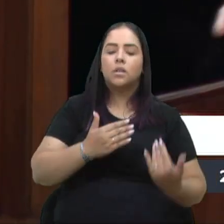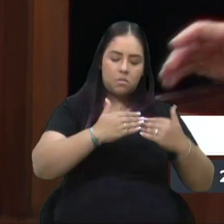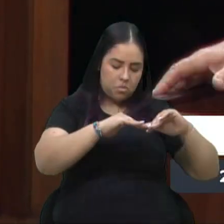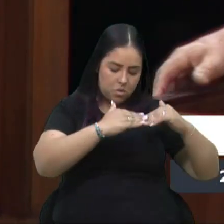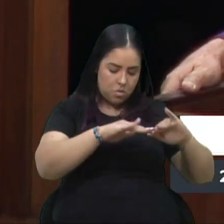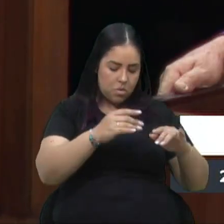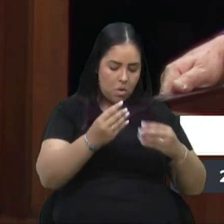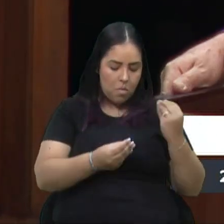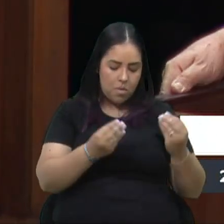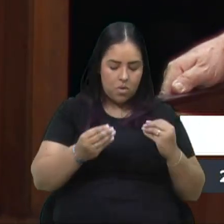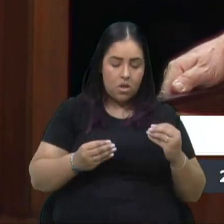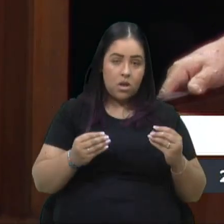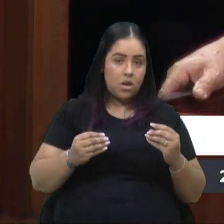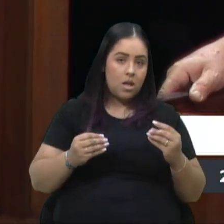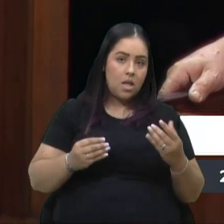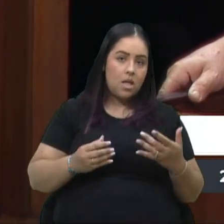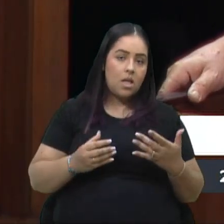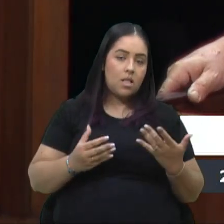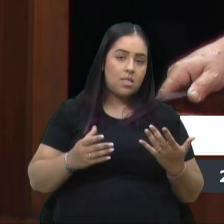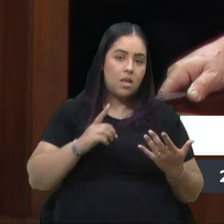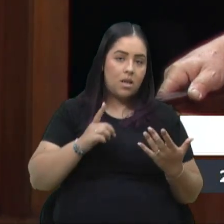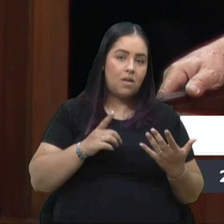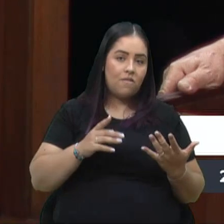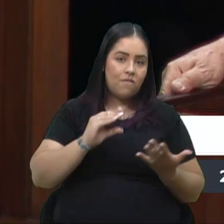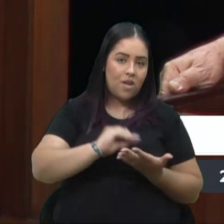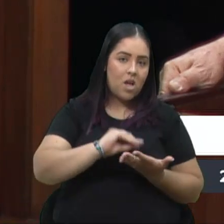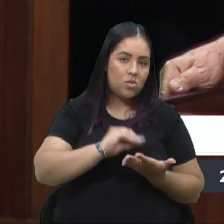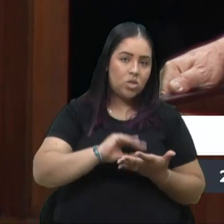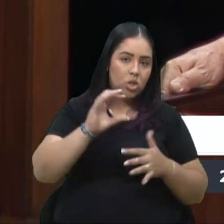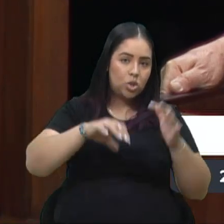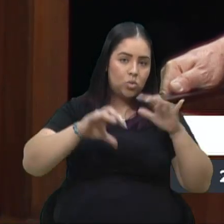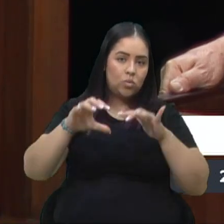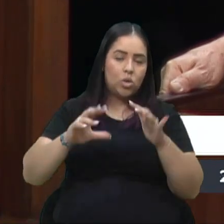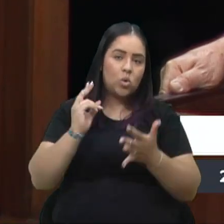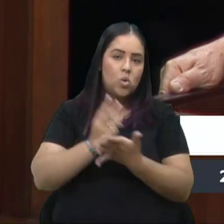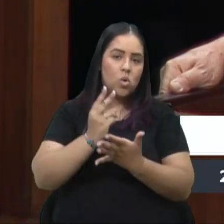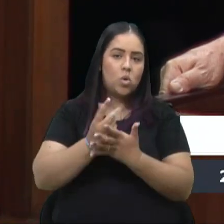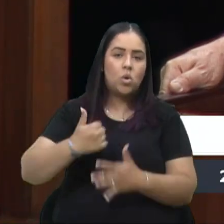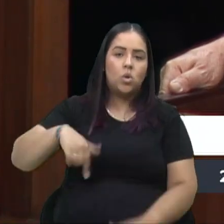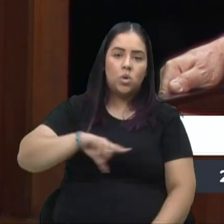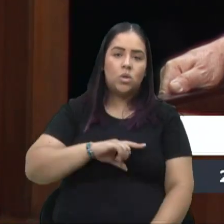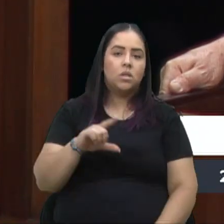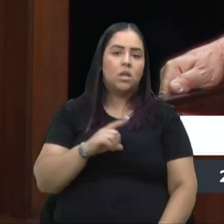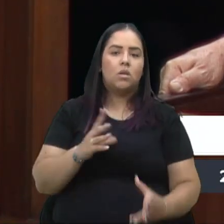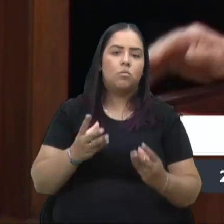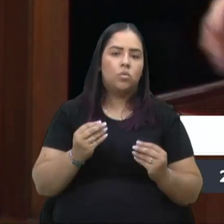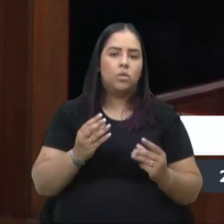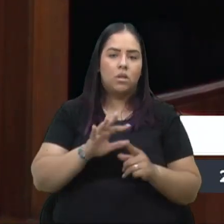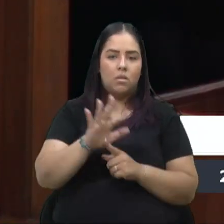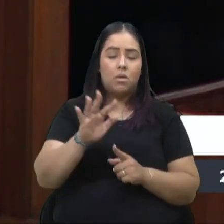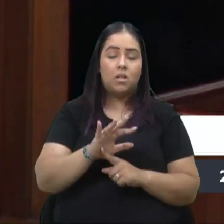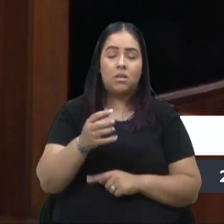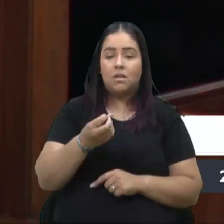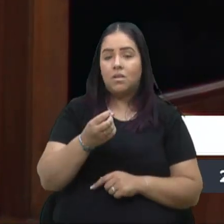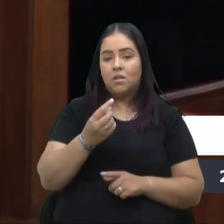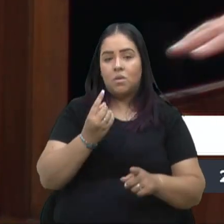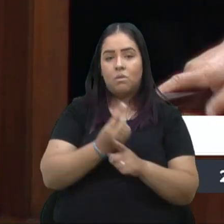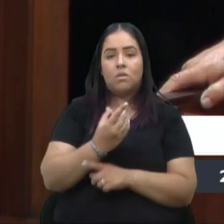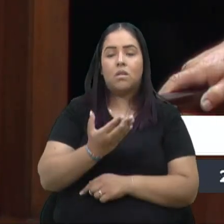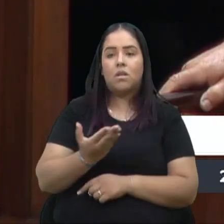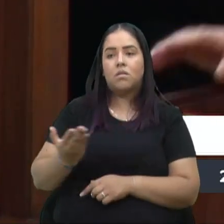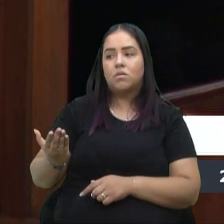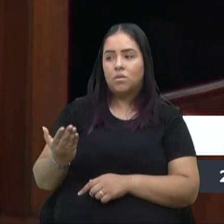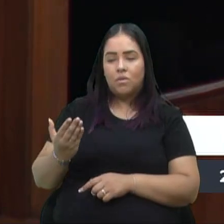uma demanda estiagem continua aí a gente tem muitas demandas e se depara em várias